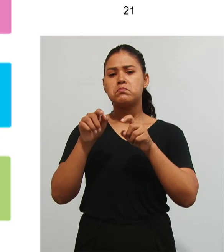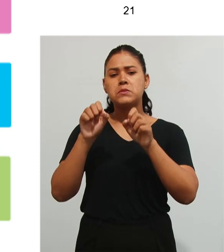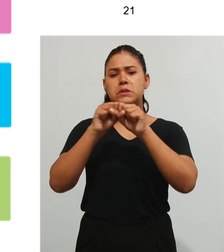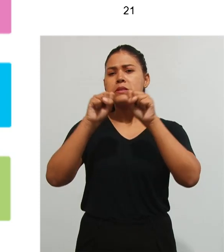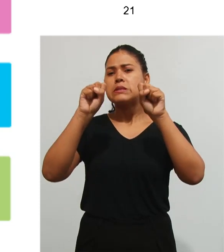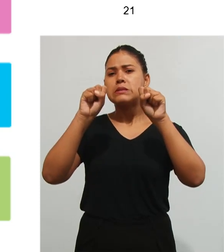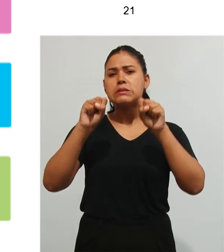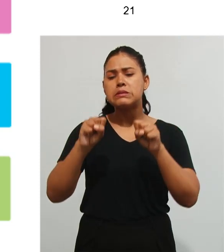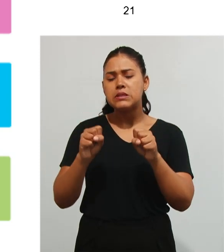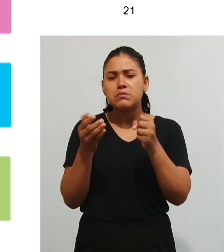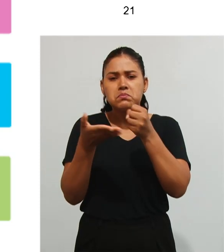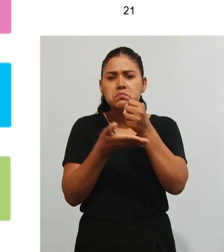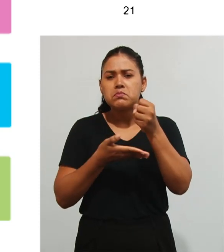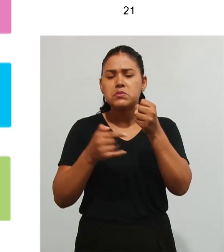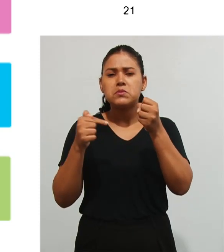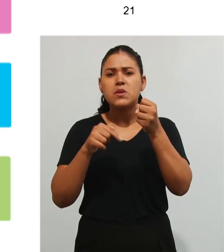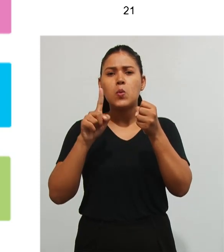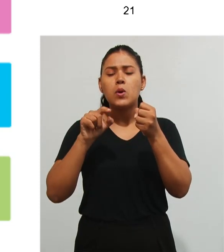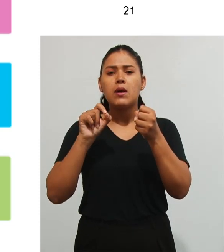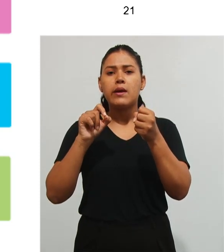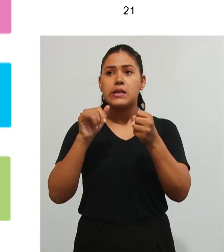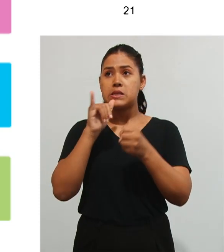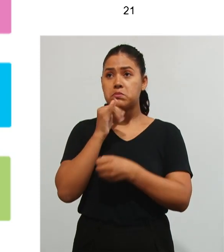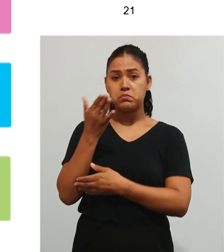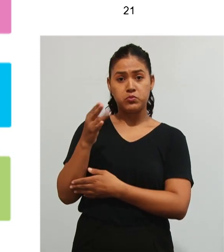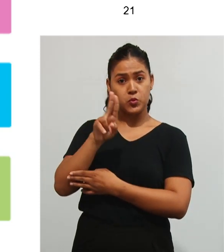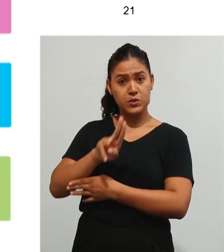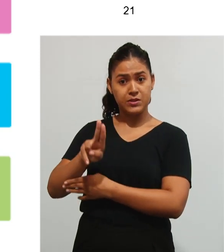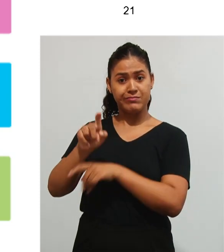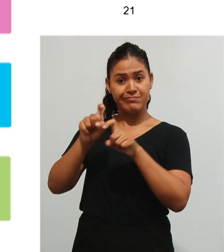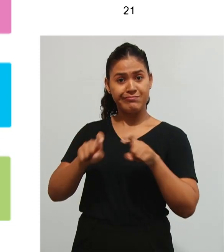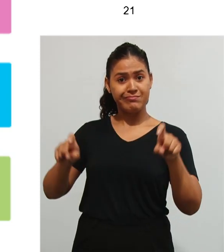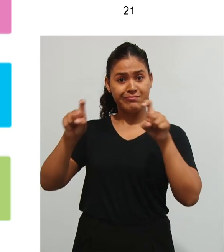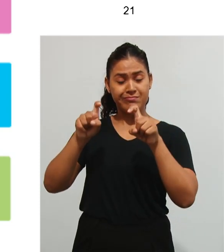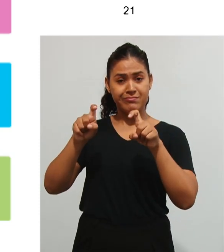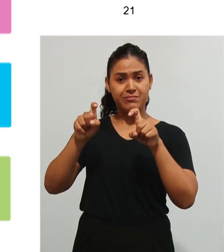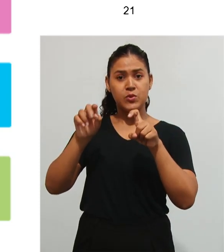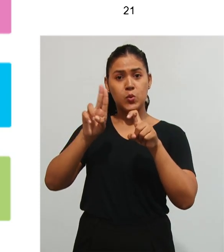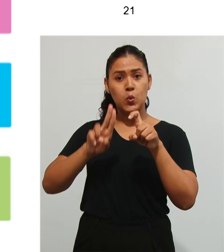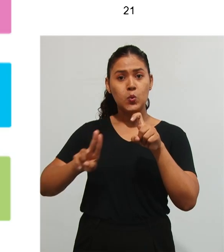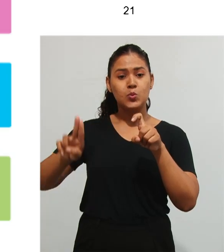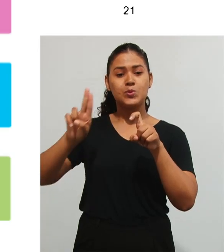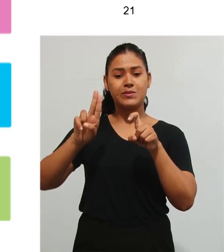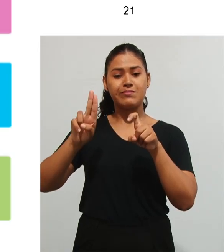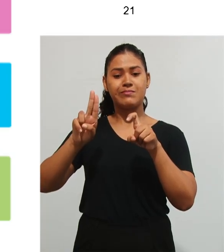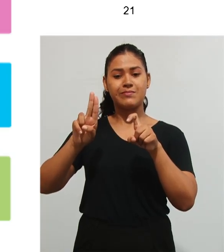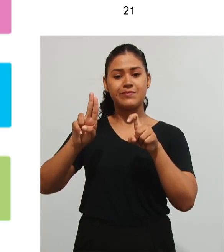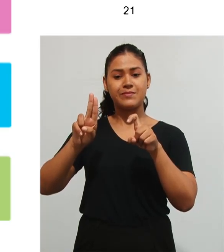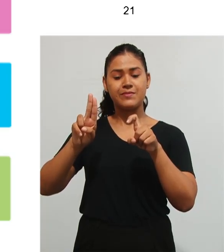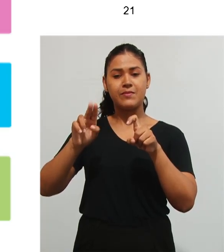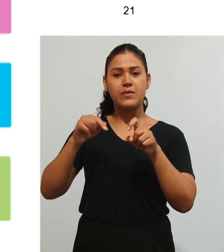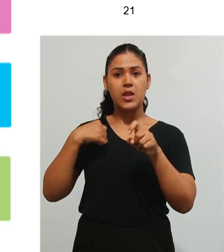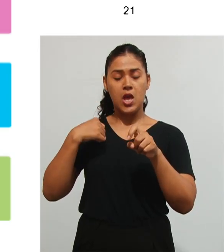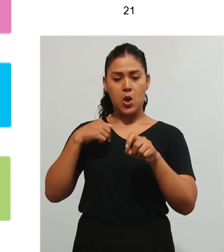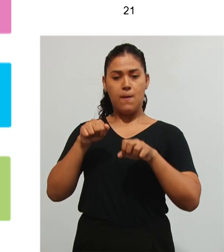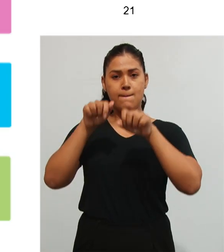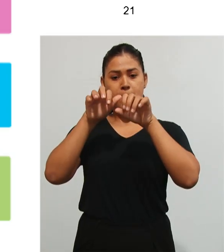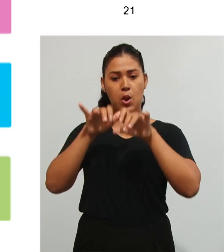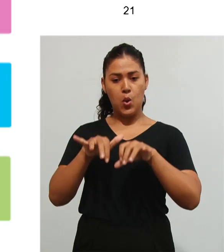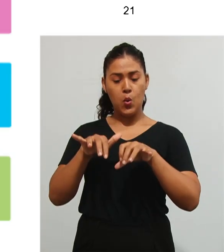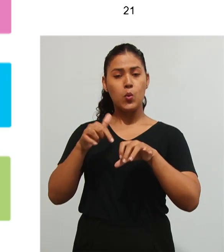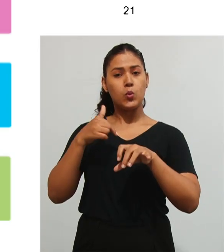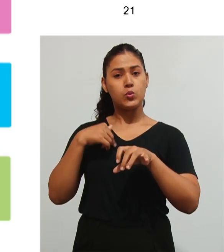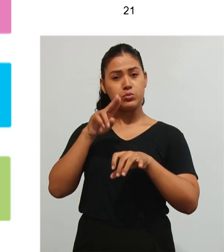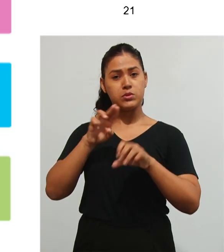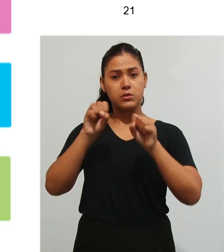estamos utilizando o computador, estamos basicamente nesse nível, né, numa camada mais acima. Trabalhamos manipulando softwares, né,